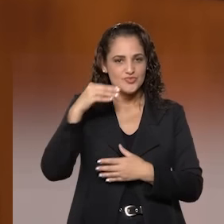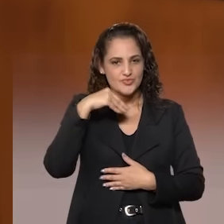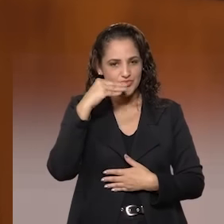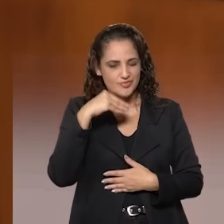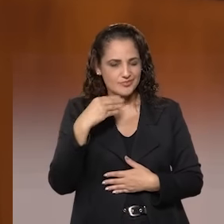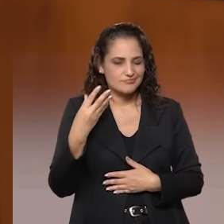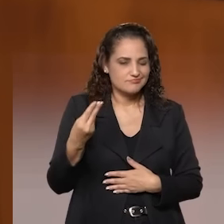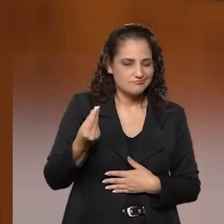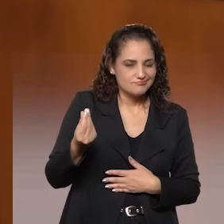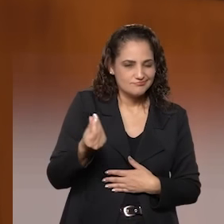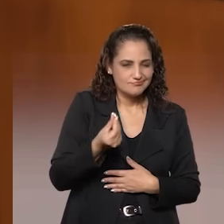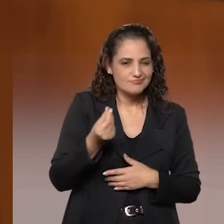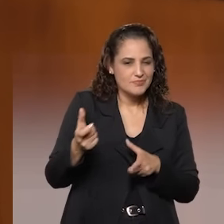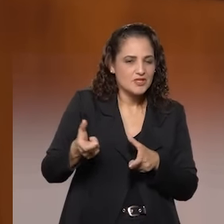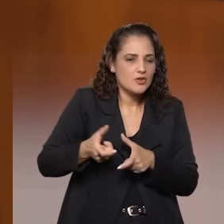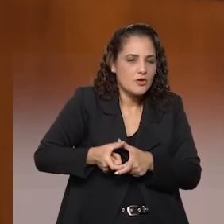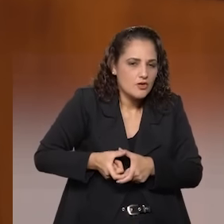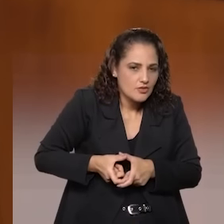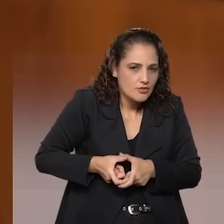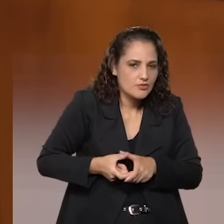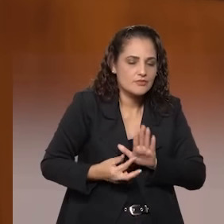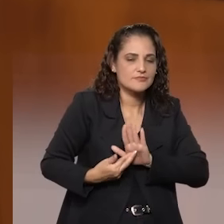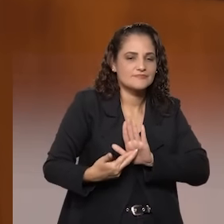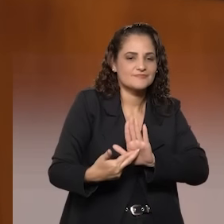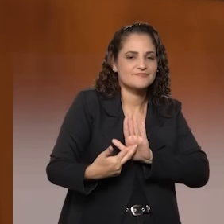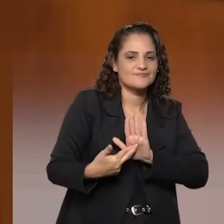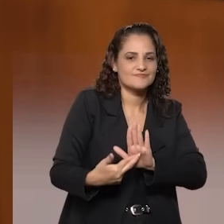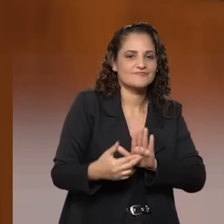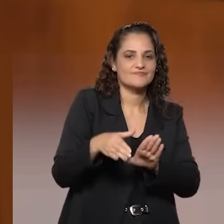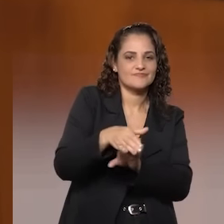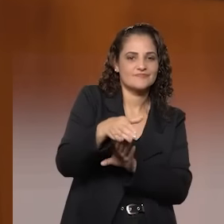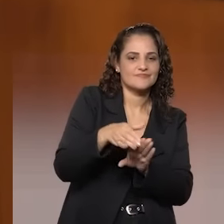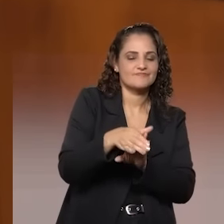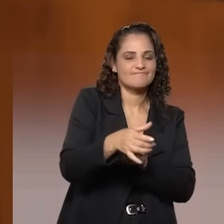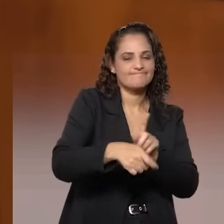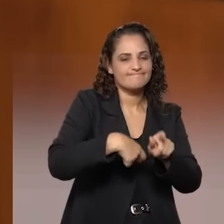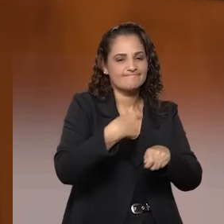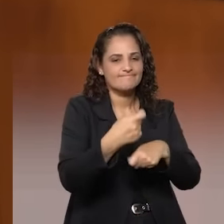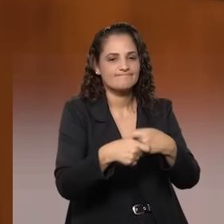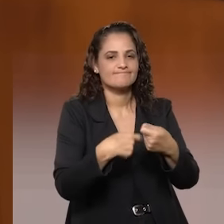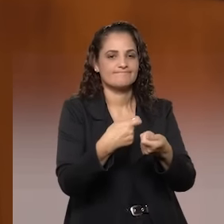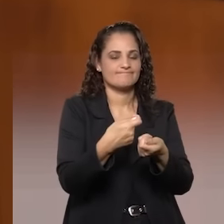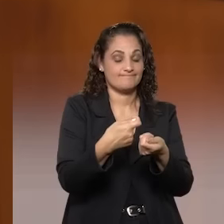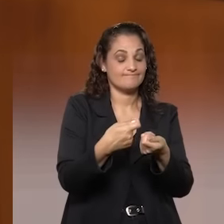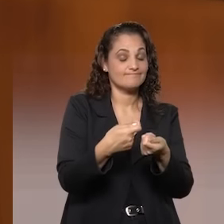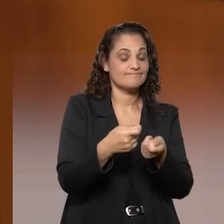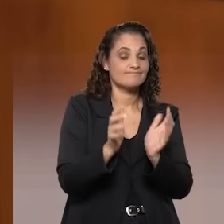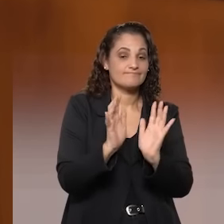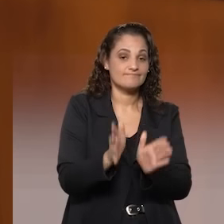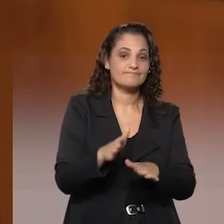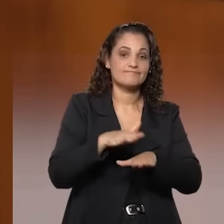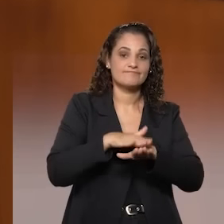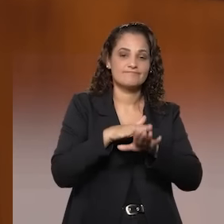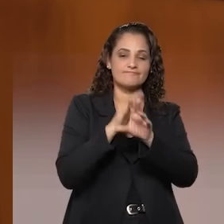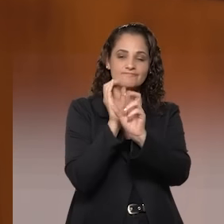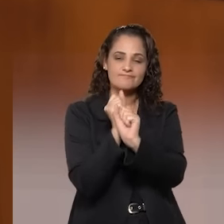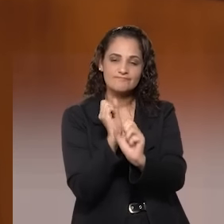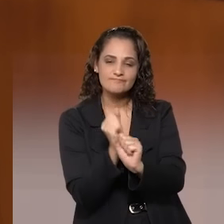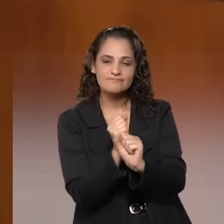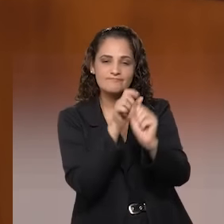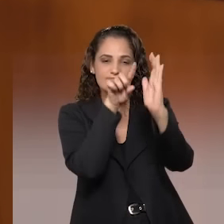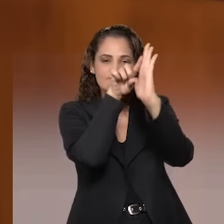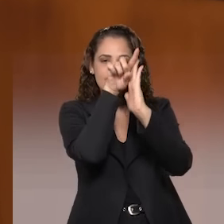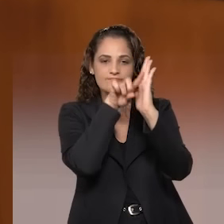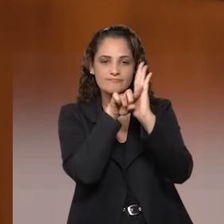Conselho de administração e já foi feito um levantamento e verificado que mesmo as empresas que têm os